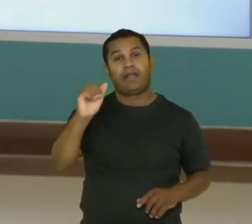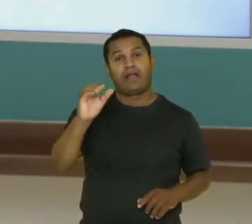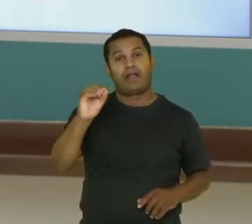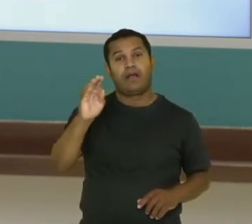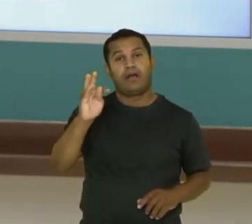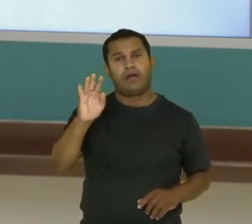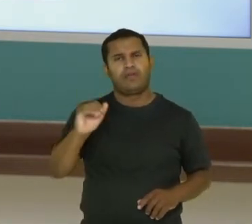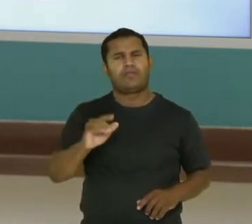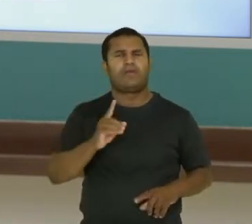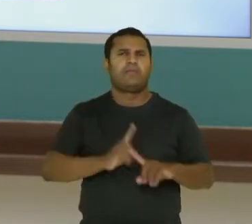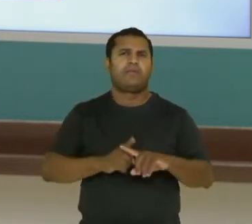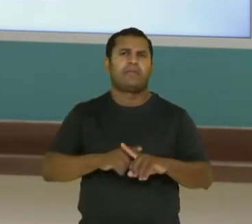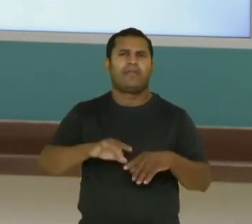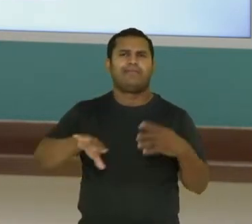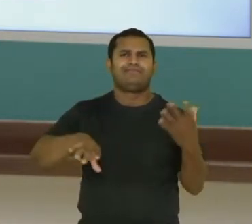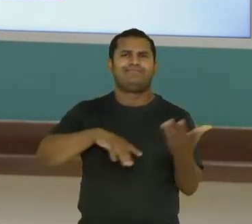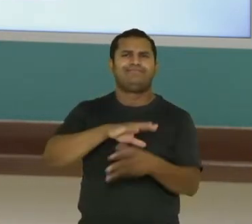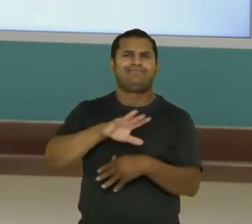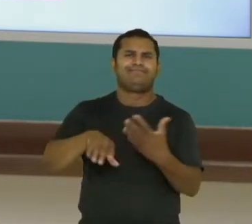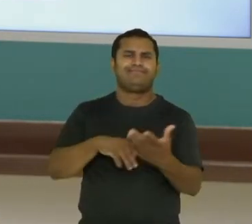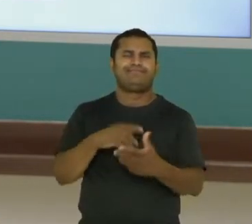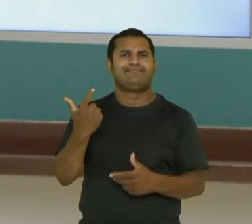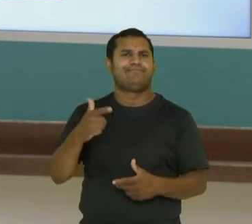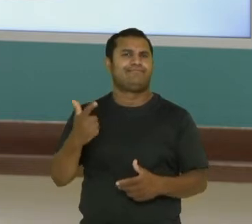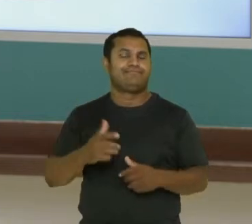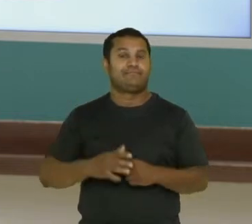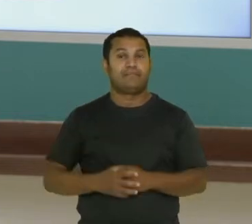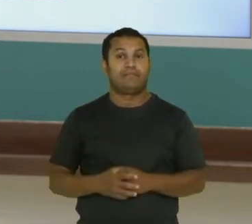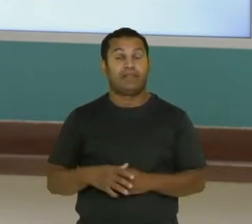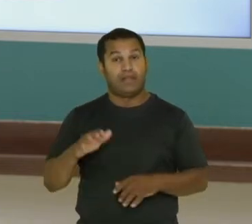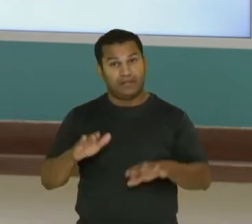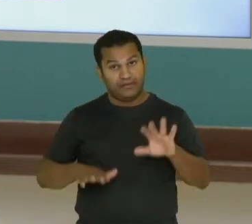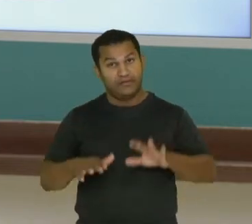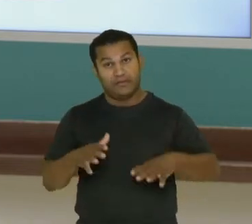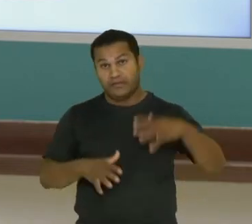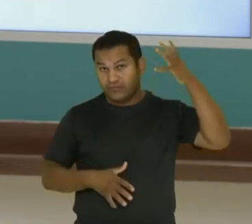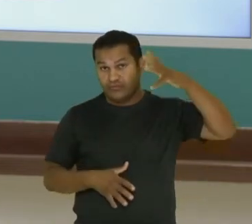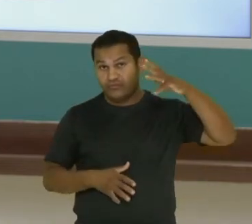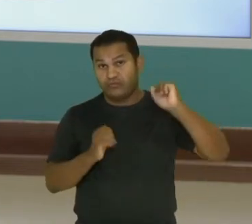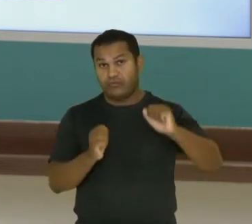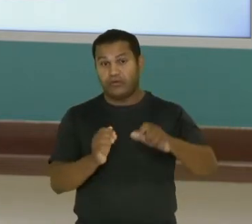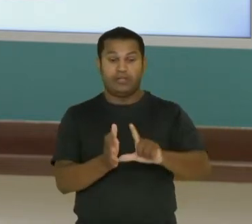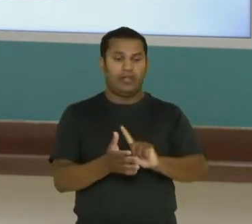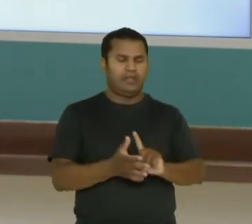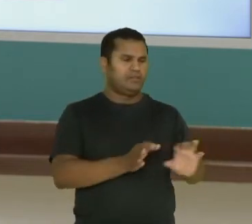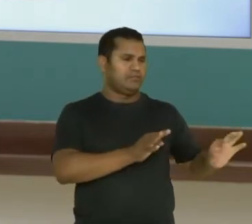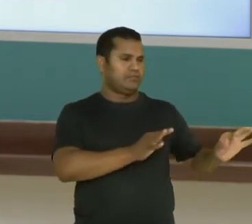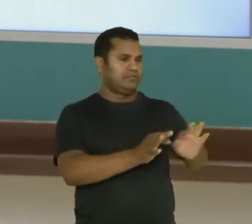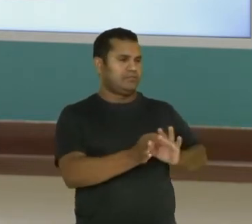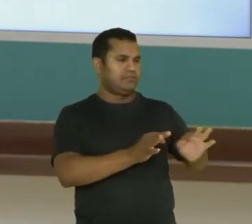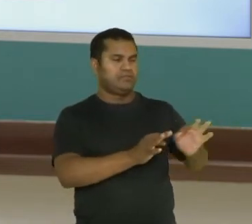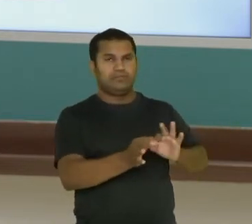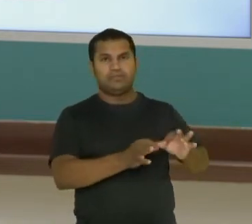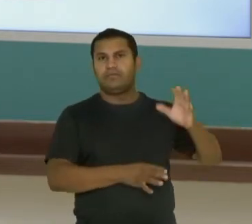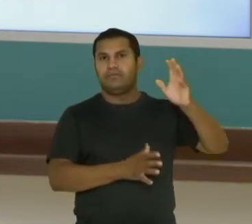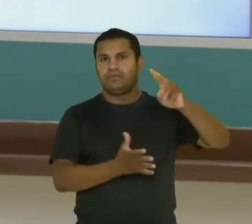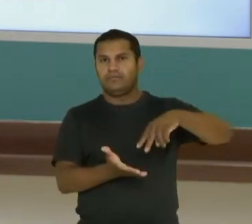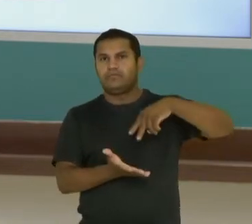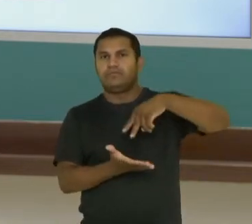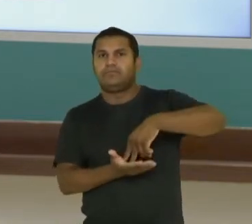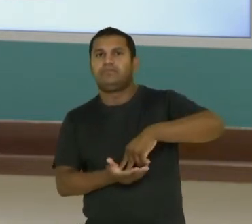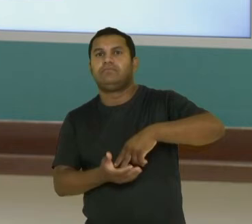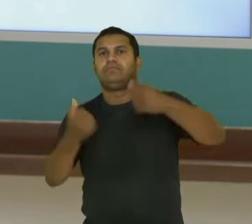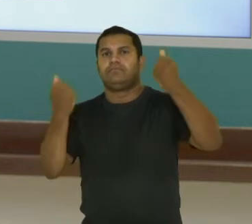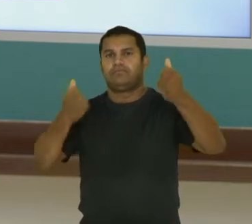discurso ele pode ser tanto de improviso, quanto ele pode ser previamente planejado, certo? Há algumas pessoas que se dão muito bem em situações